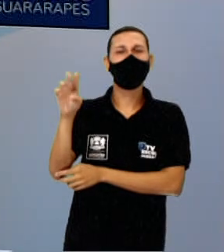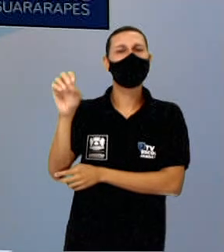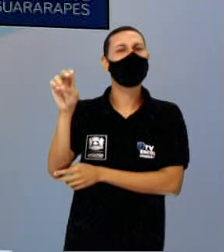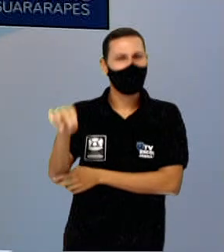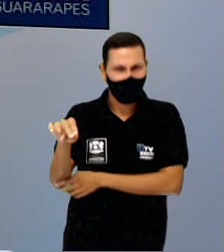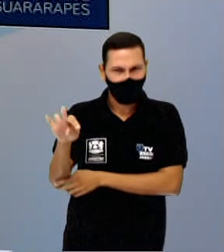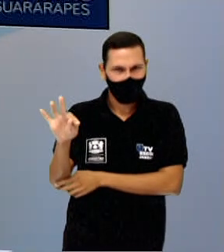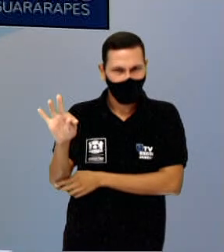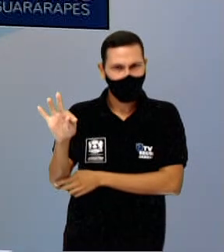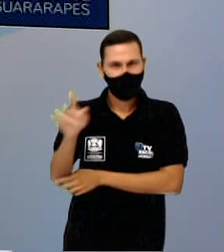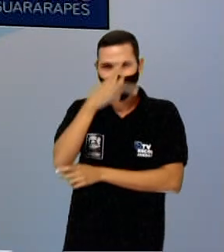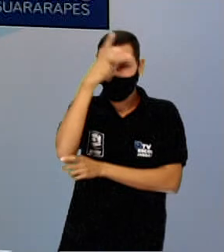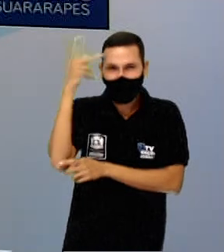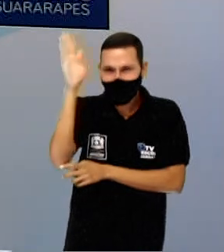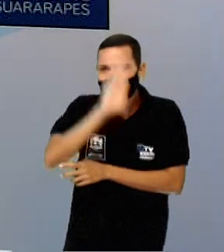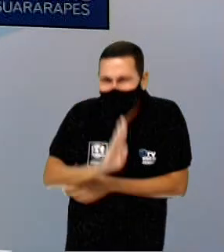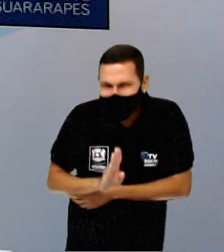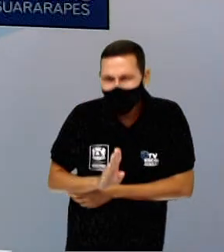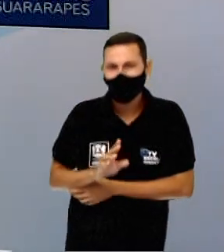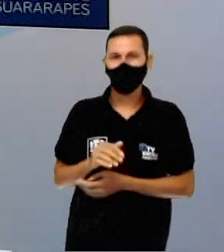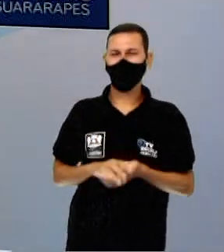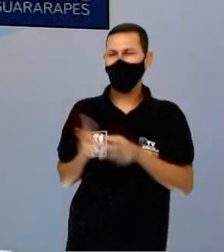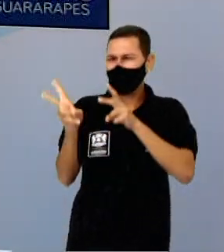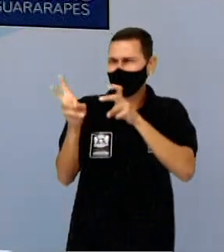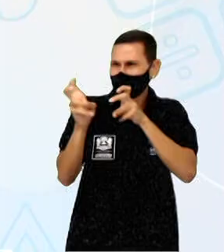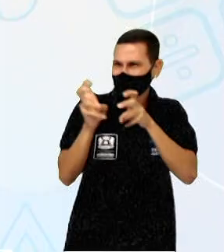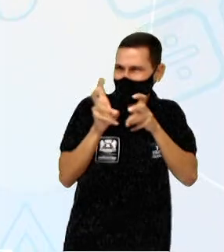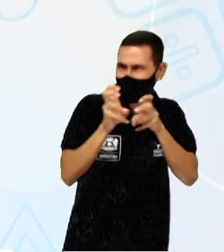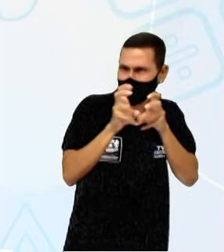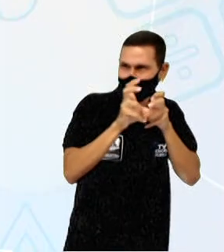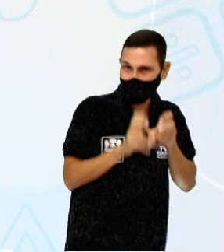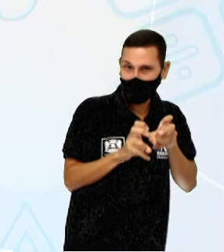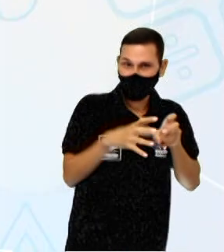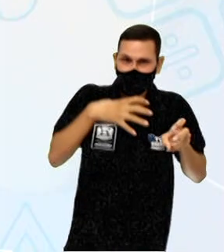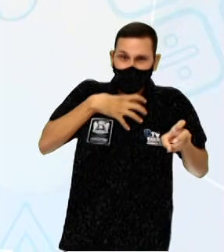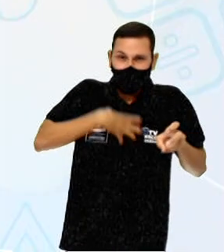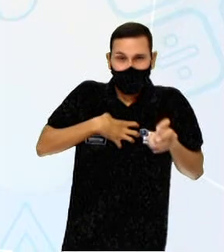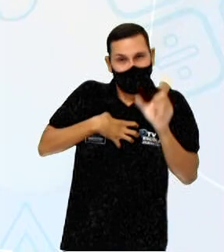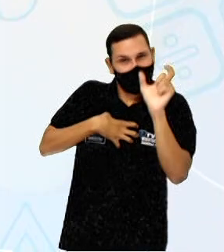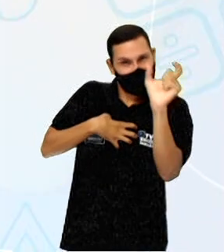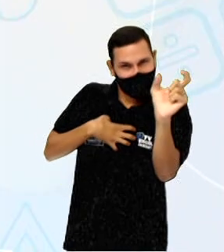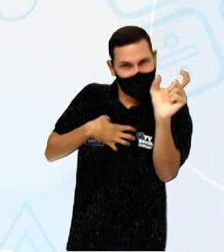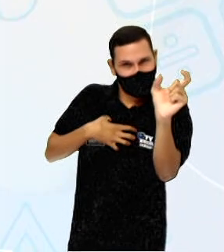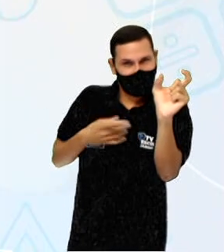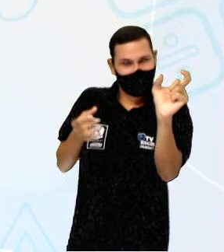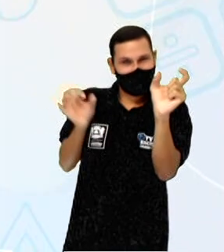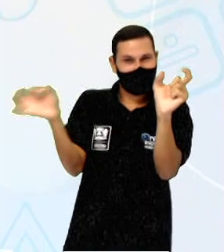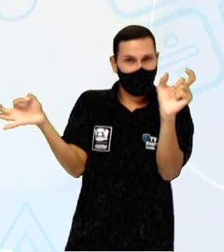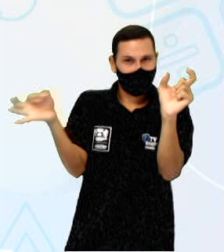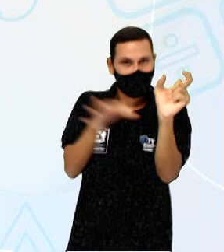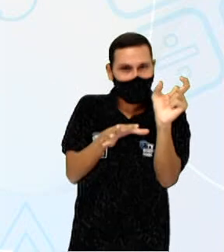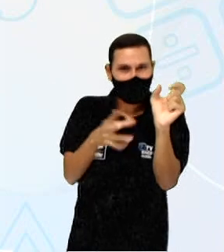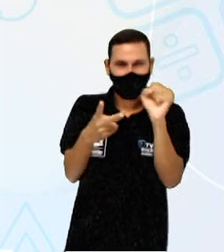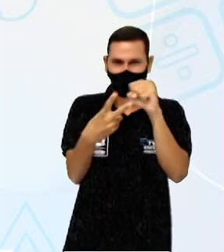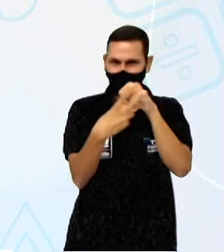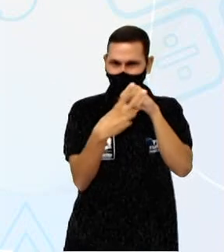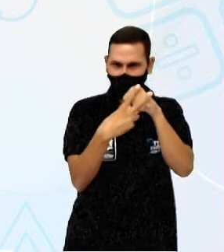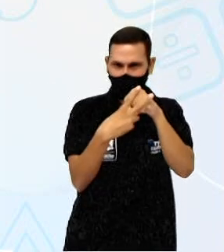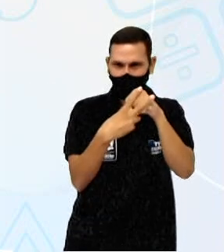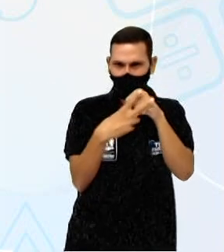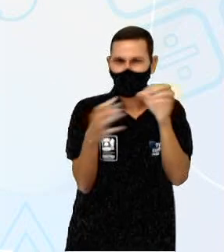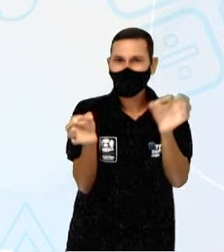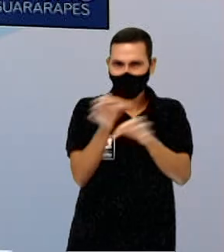dar uma olhadinha. Vejam só, você percebeu que as terminações dos verbos em destaque, né, lived and designed,